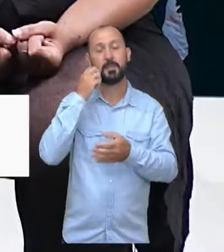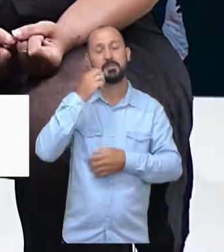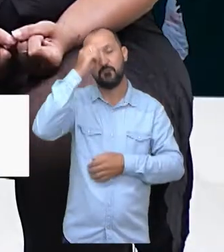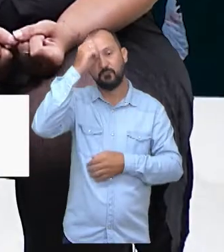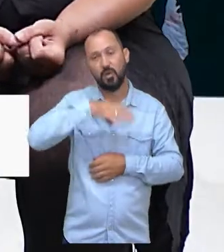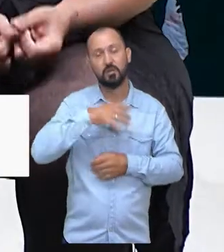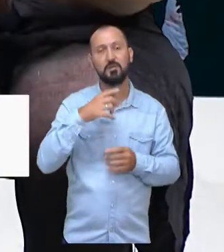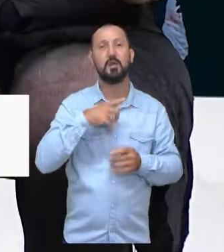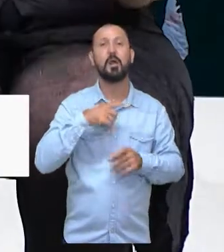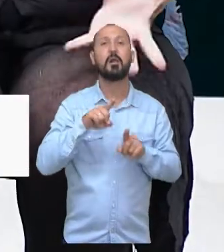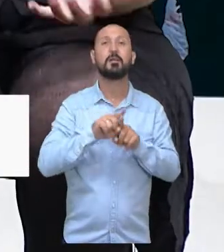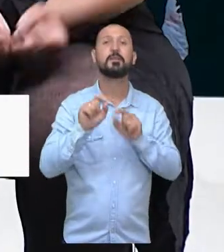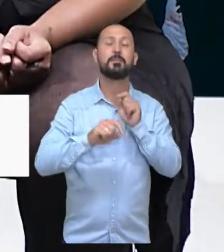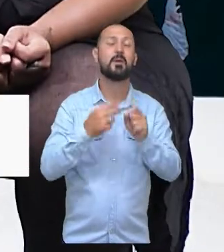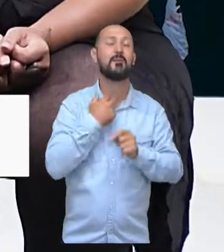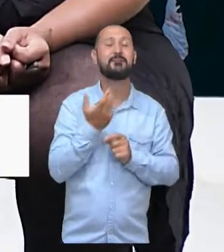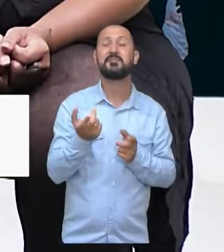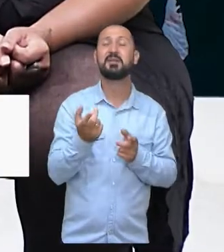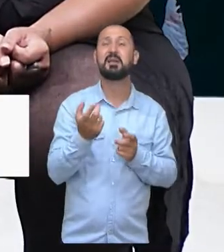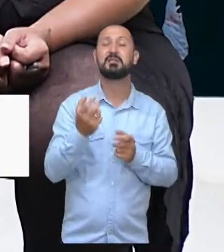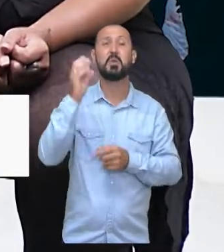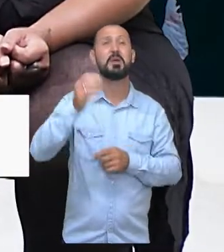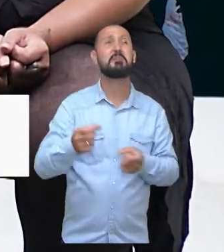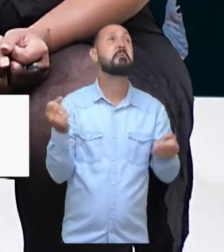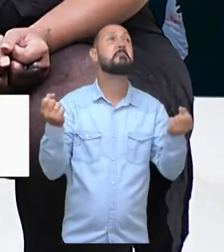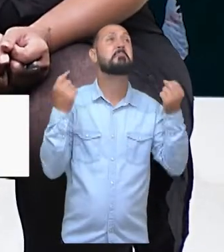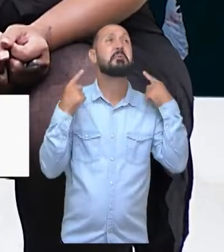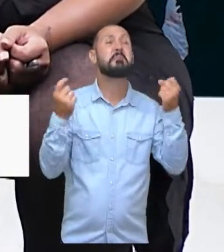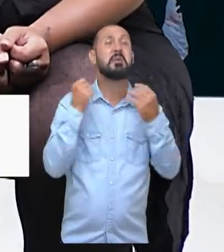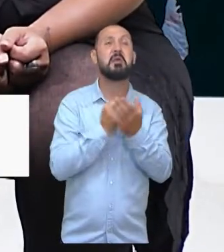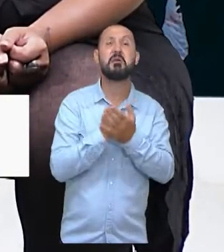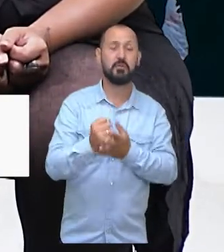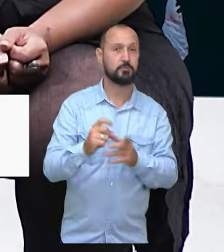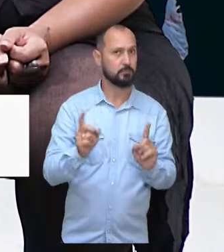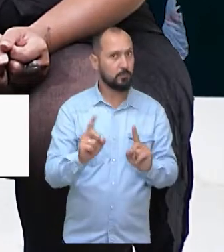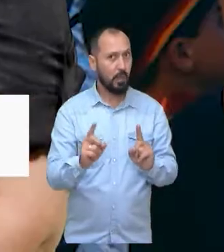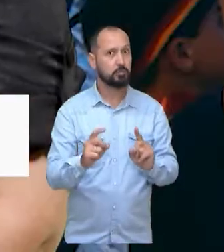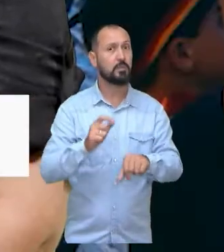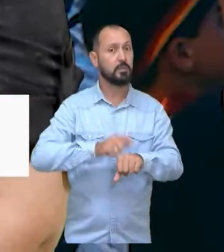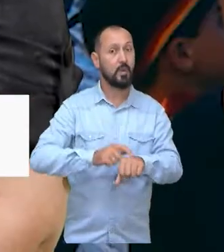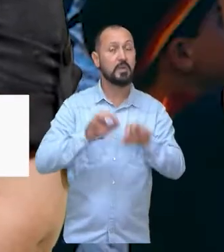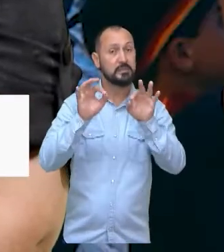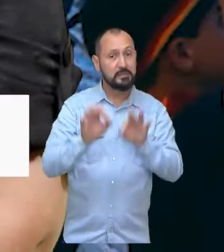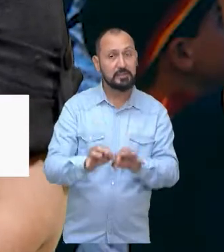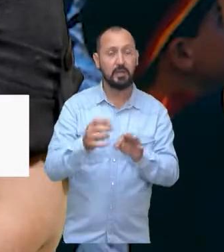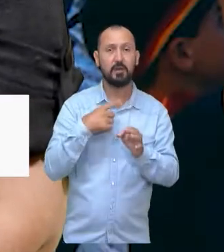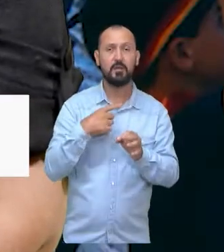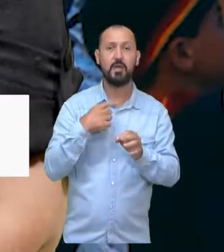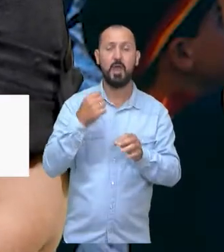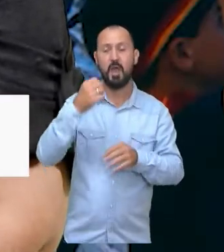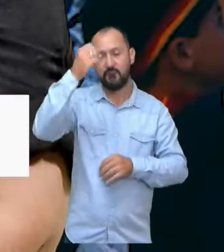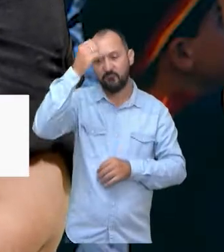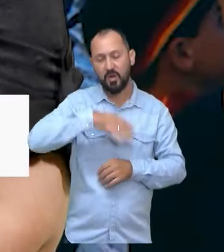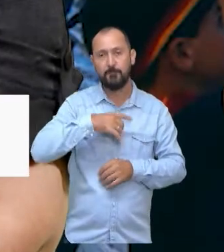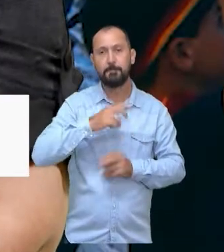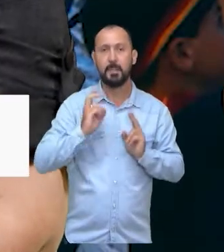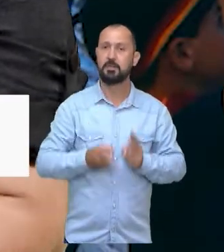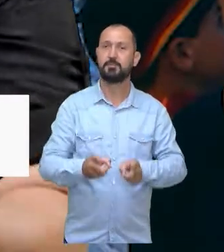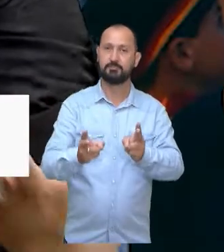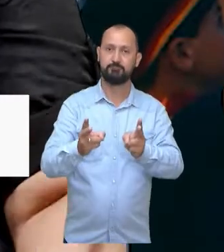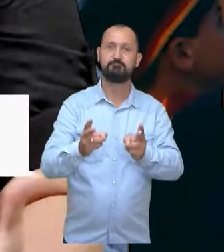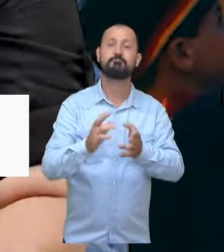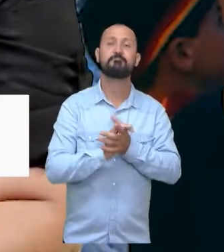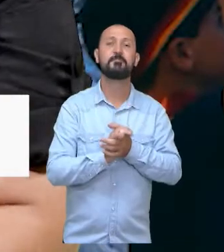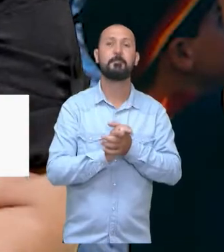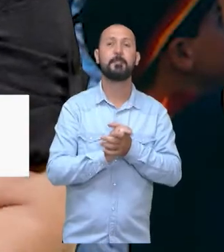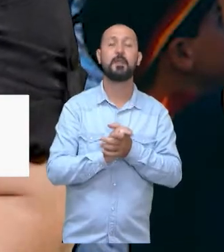relação a essa violência e para que esse crime também não fique impune, né? Porque a partir do momento em que a gente normaliza a violência,